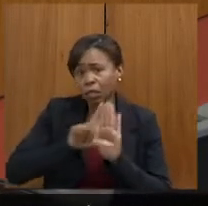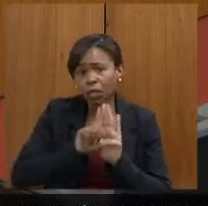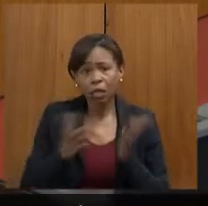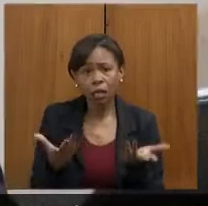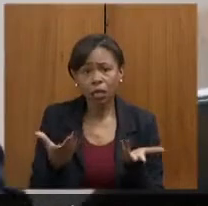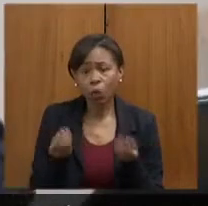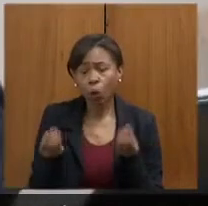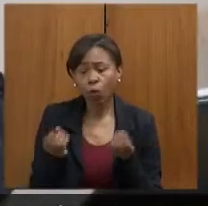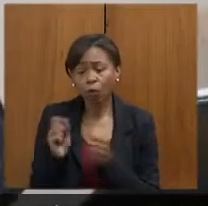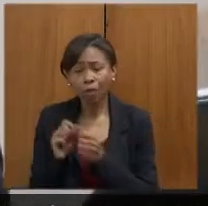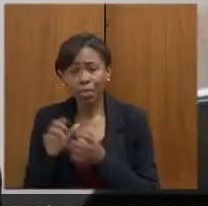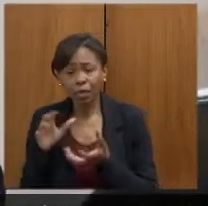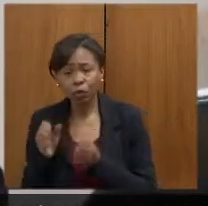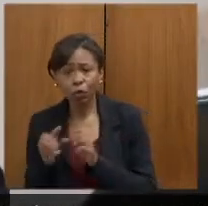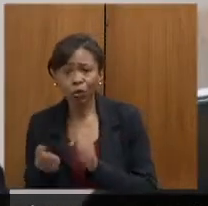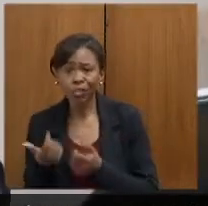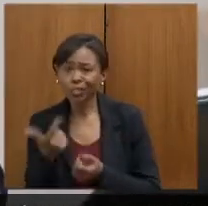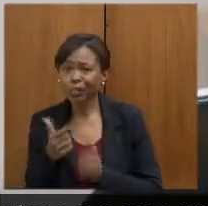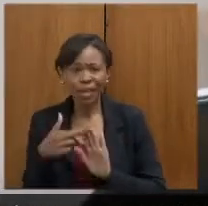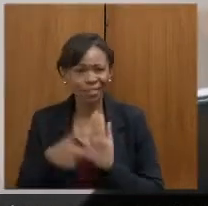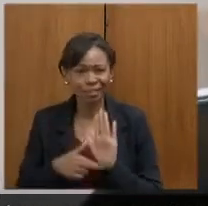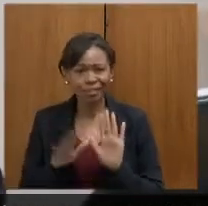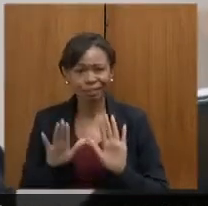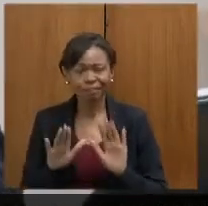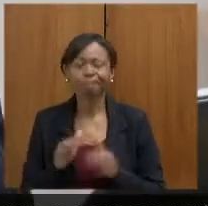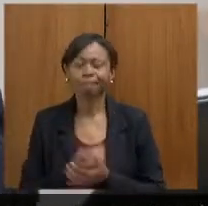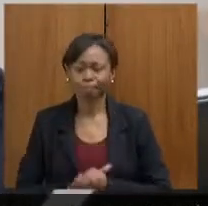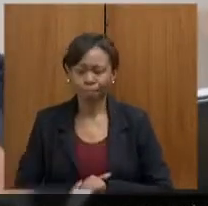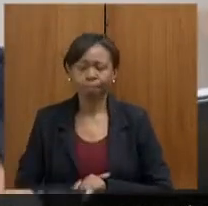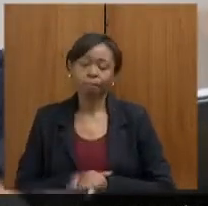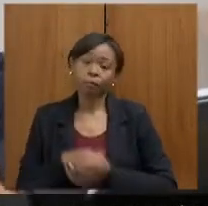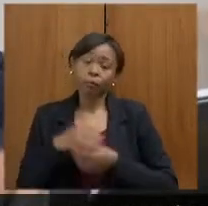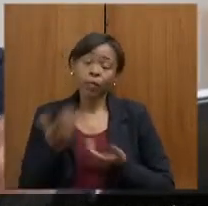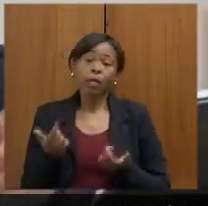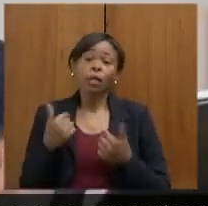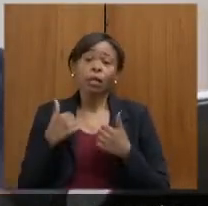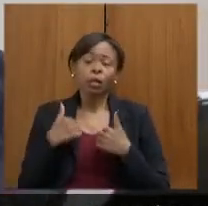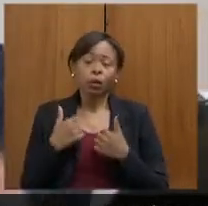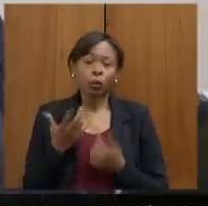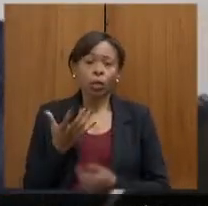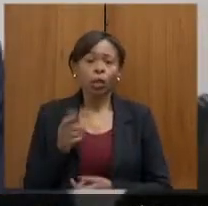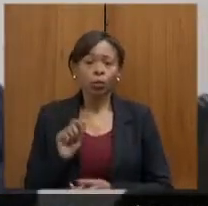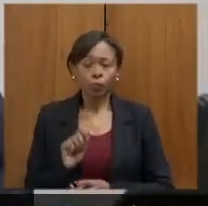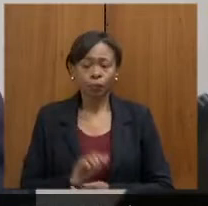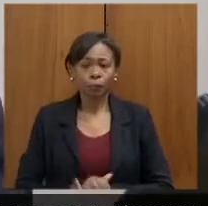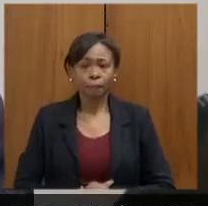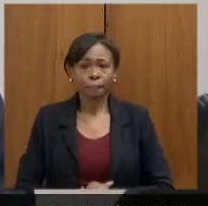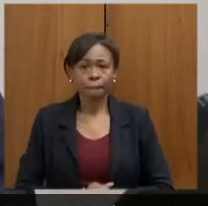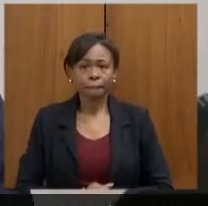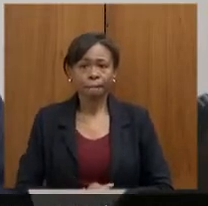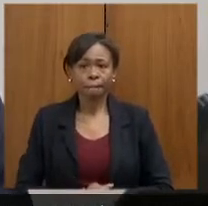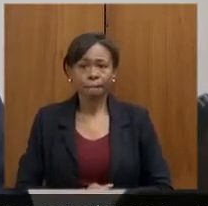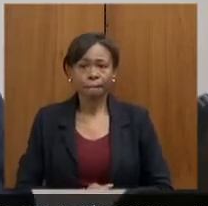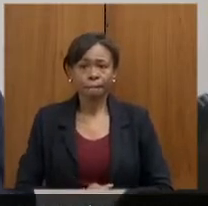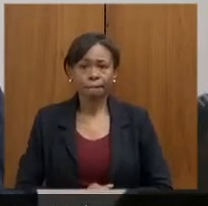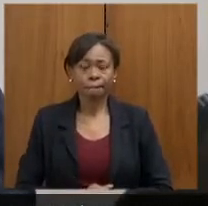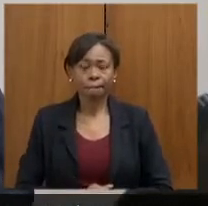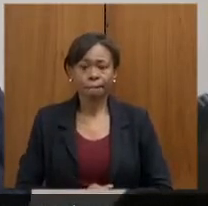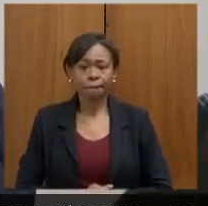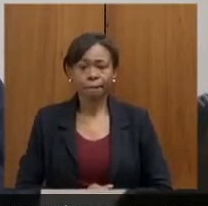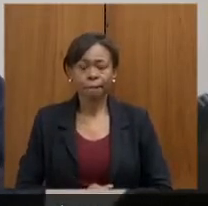sem ter regulamento bom eu gostaria antes de finalizar a a reunião